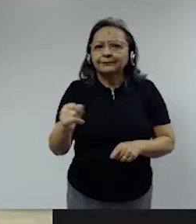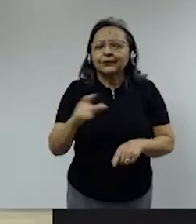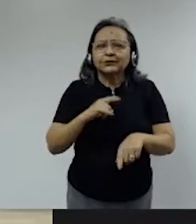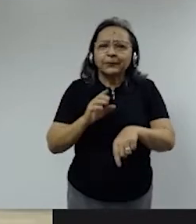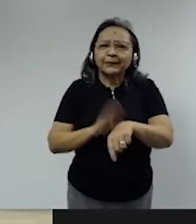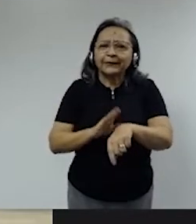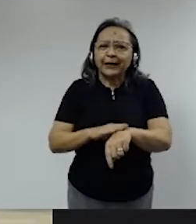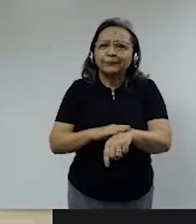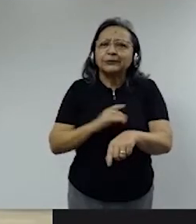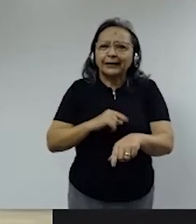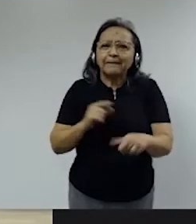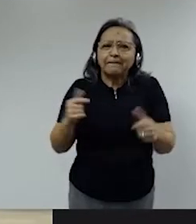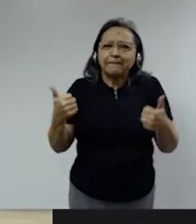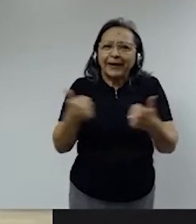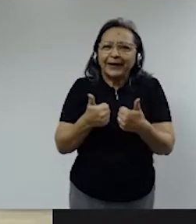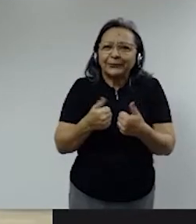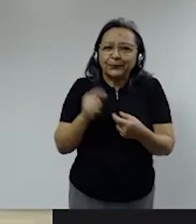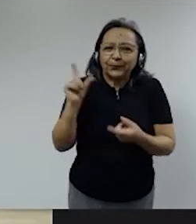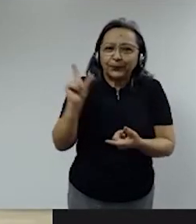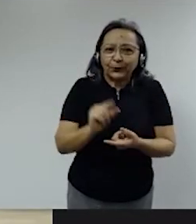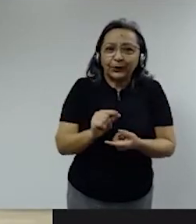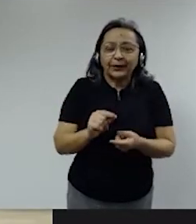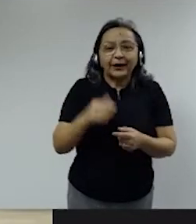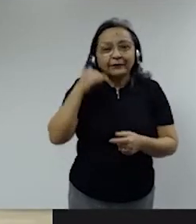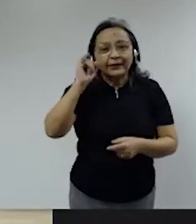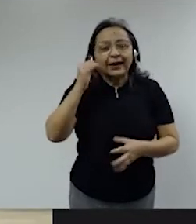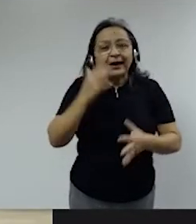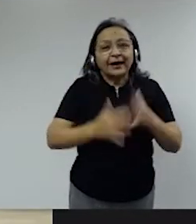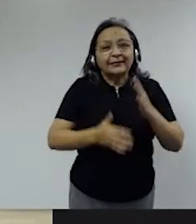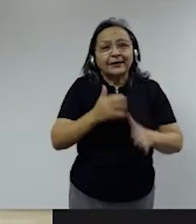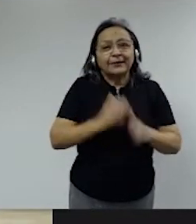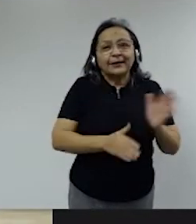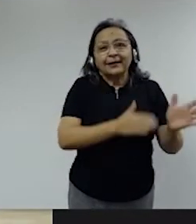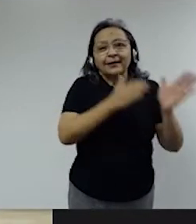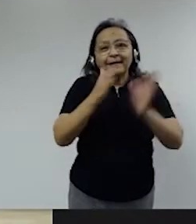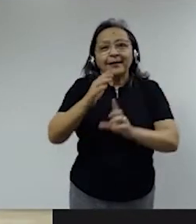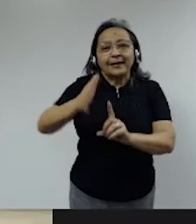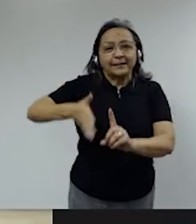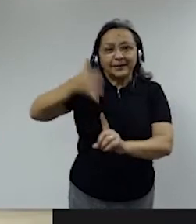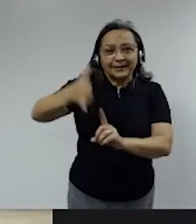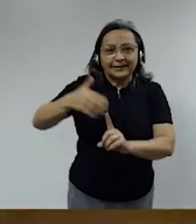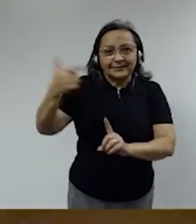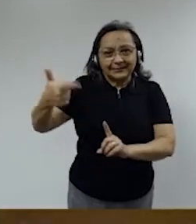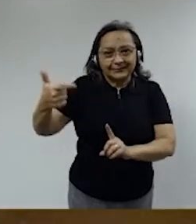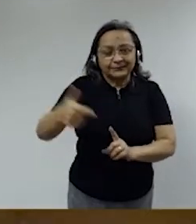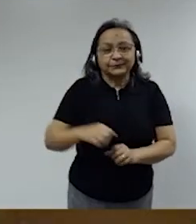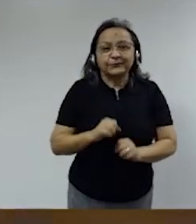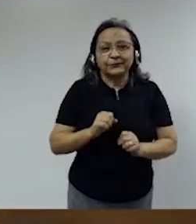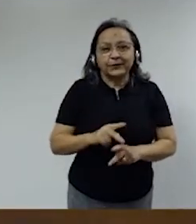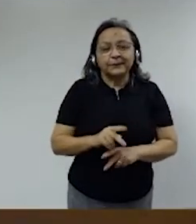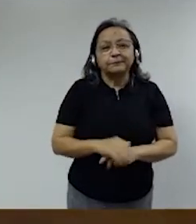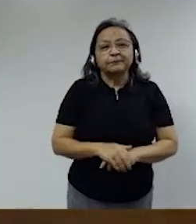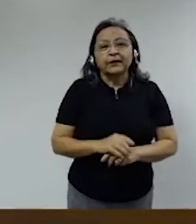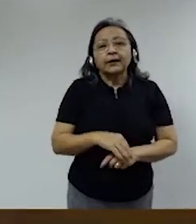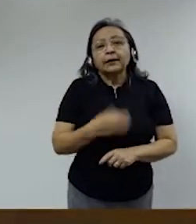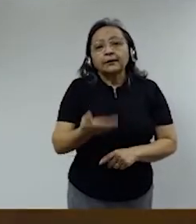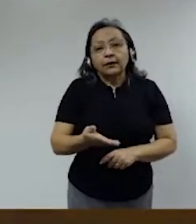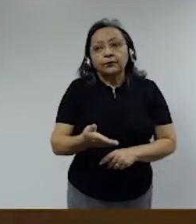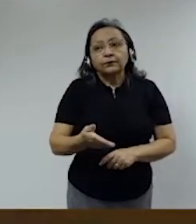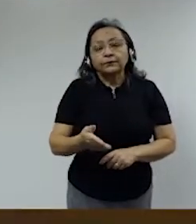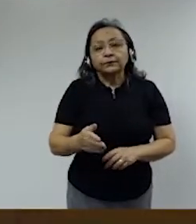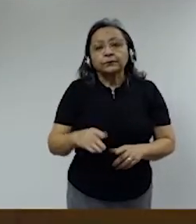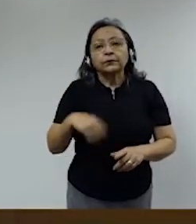nosso tempo, para que a gente não prejudique o painel também da colega que vem adiante. Obrigada. Sim, já vou finalizar. Então, a gente tem